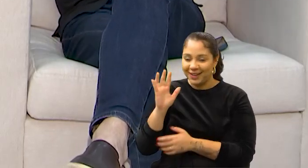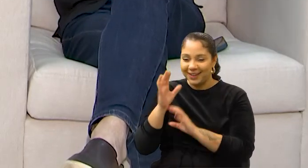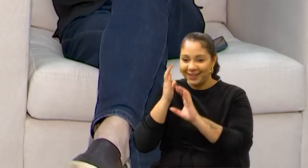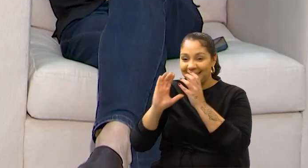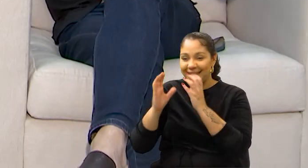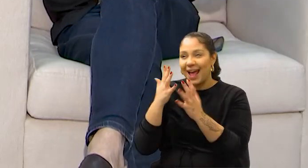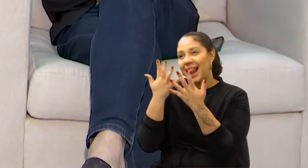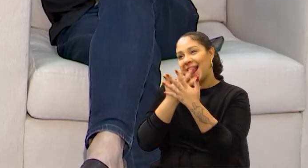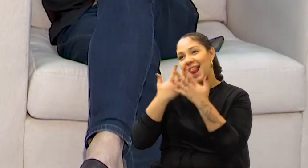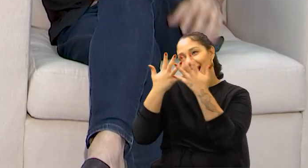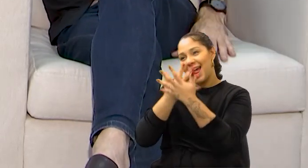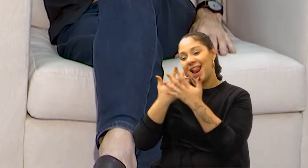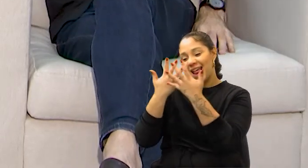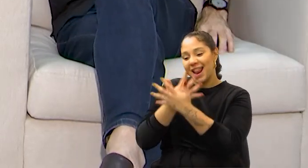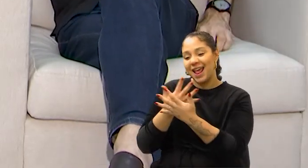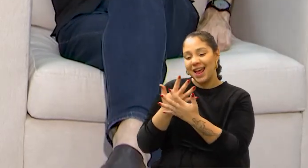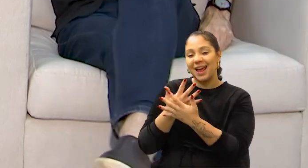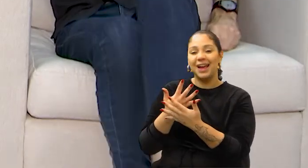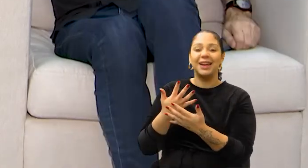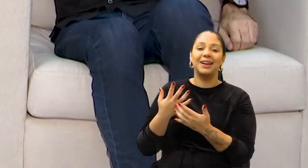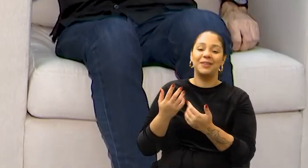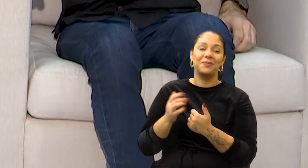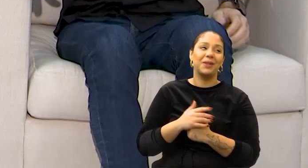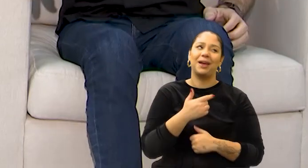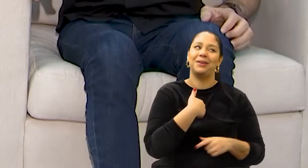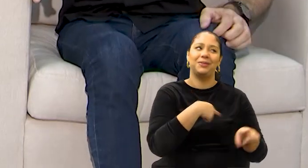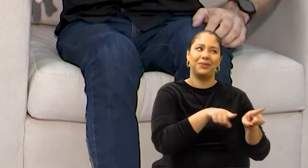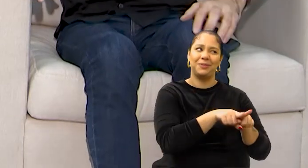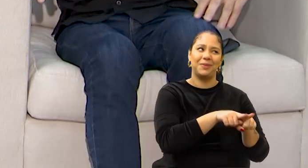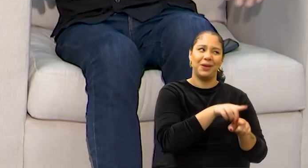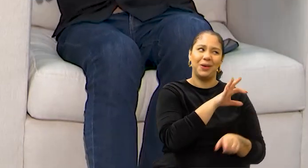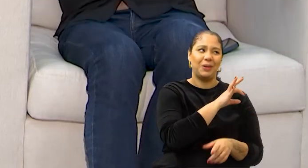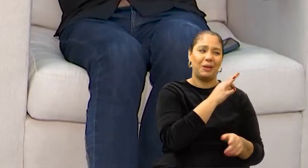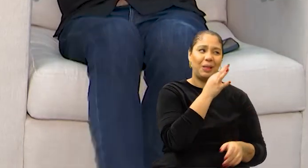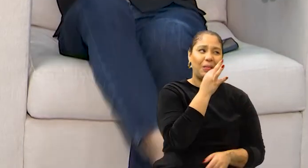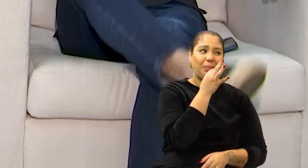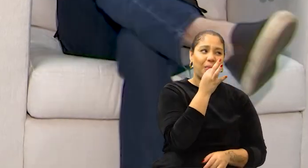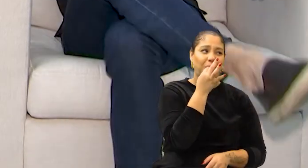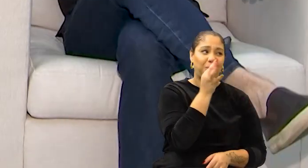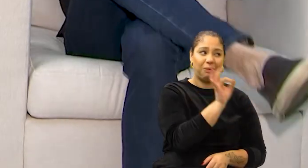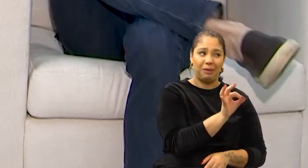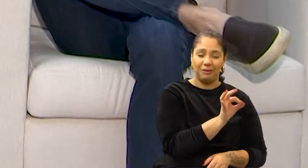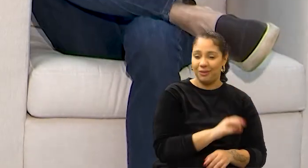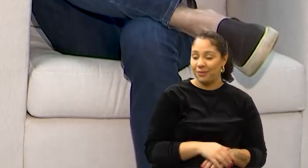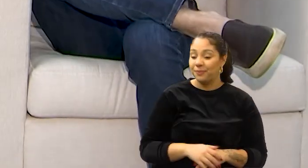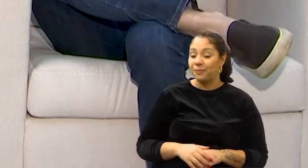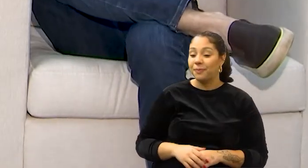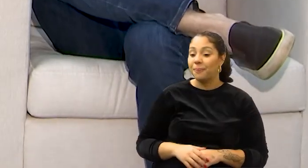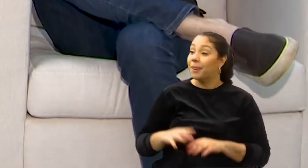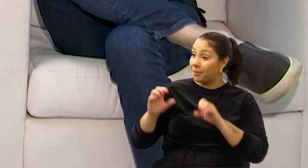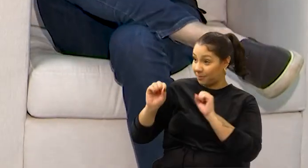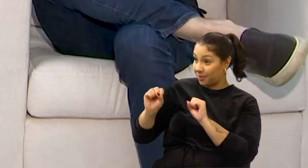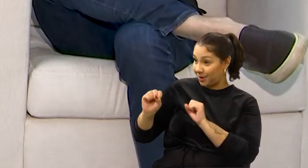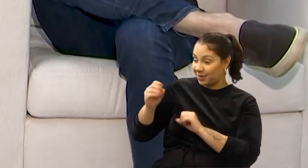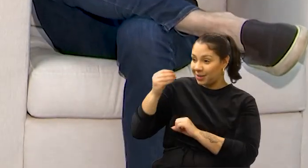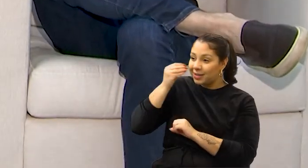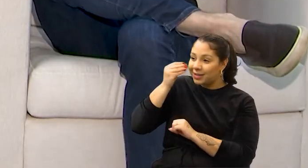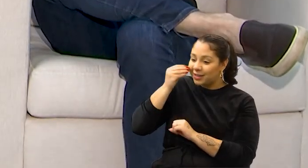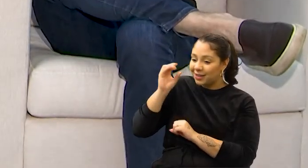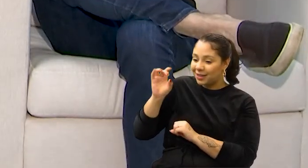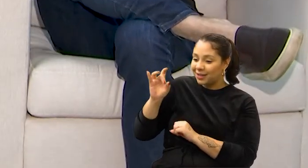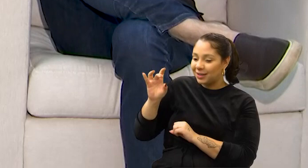Eu não sei cantar e o programa tem outra pegada aqui mas pense por